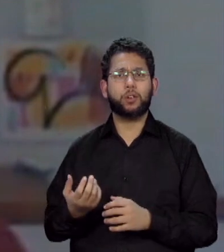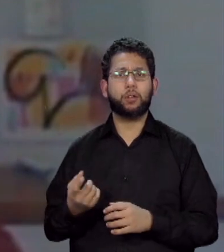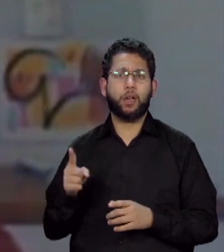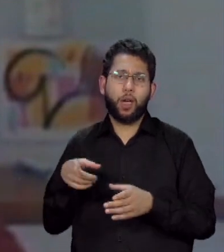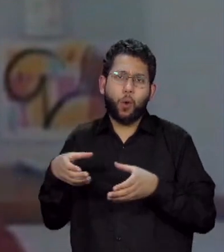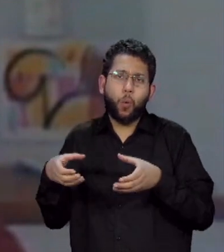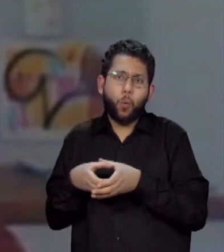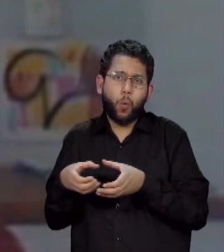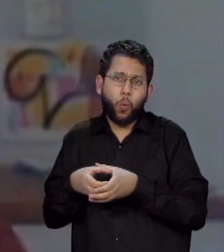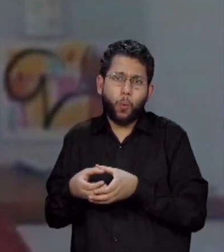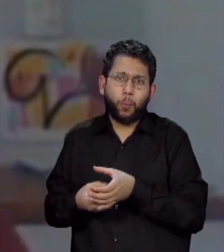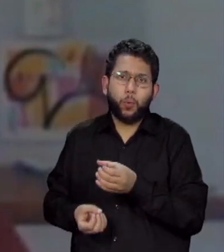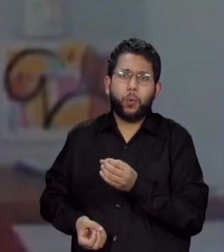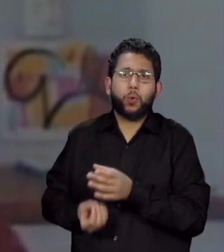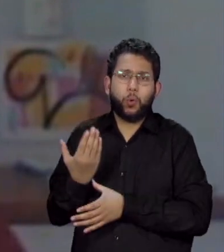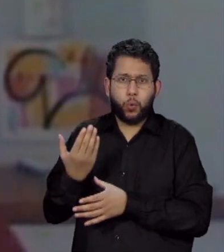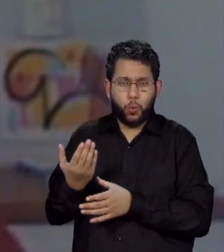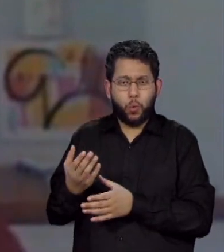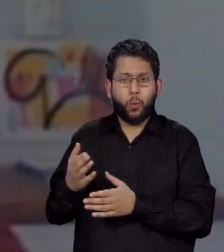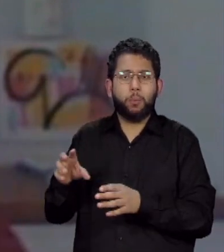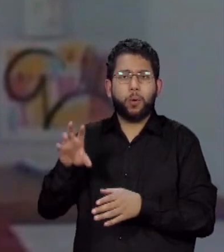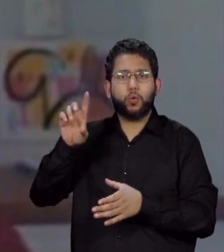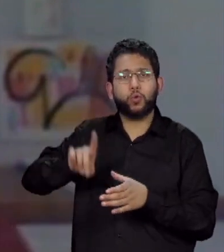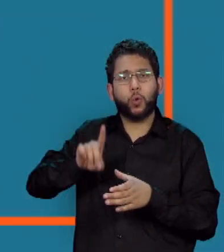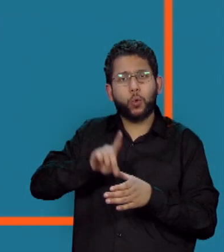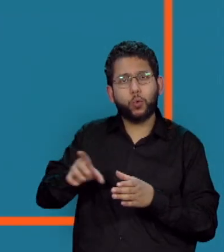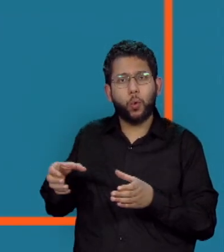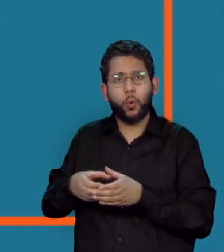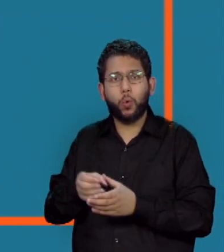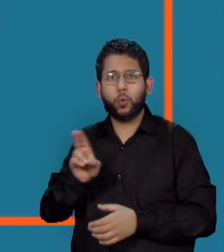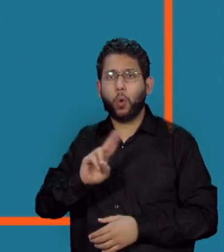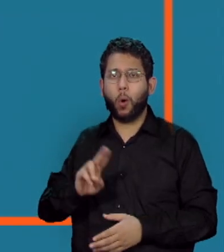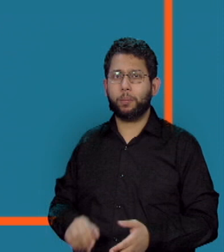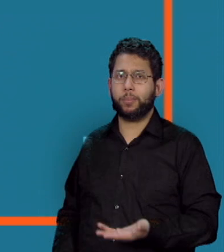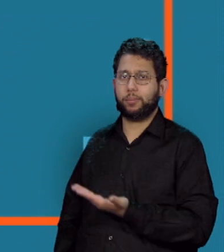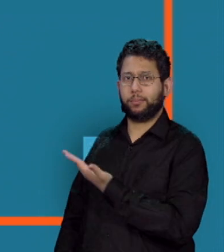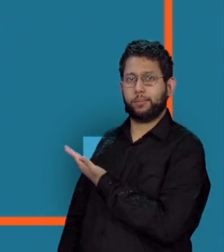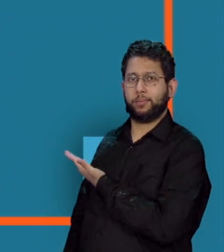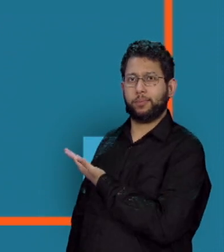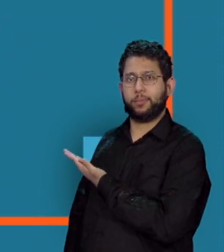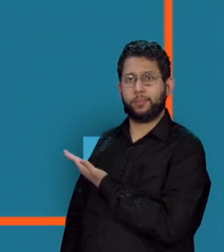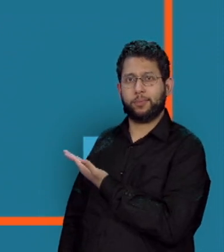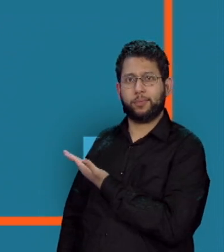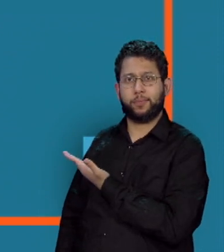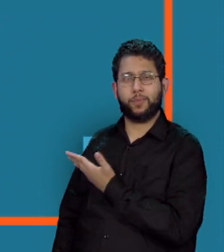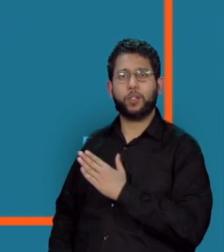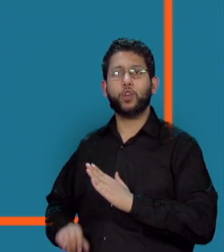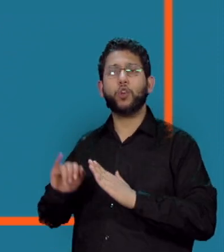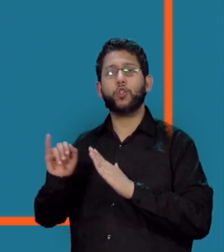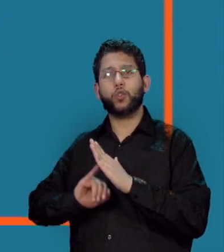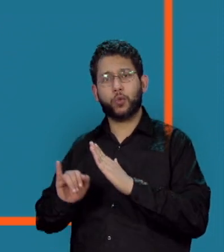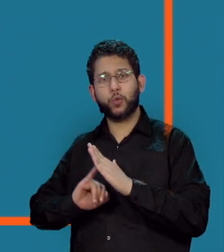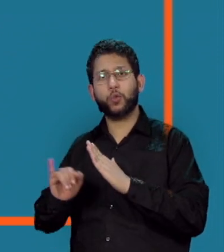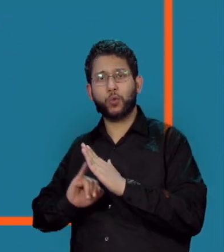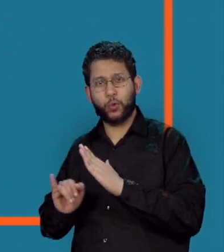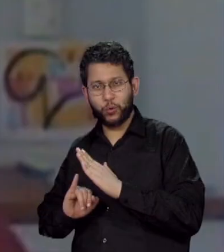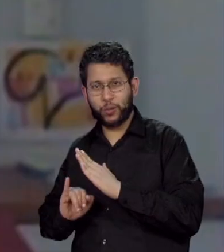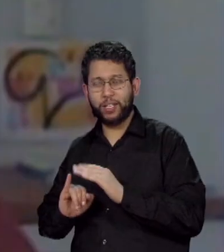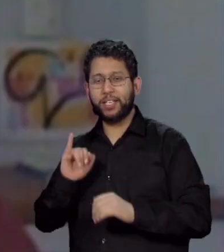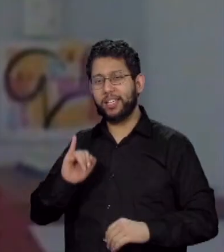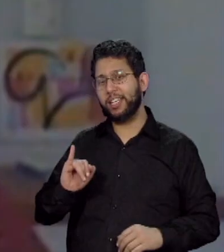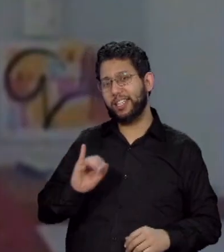grupo que fundou, né? Um grupo de diretores fundou, deu o nome de Iniciativa Cultural Instituto das Indústrias Criativas.